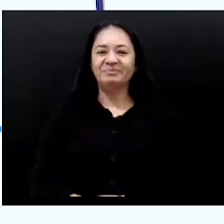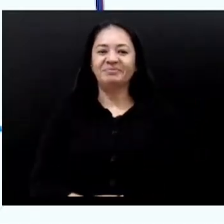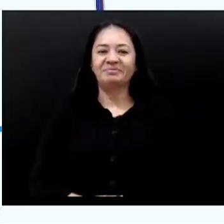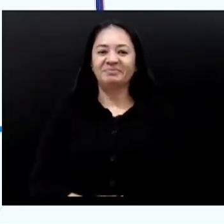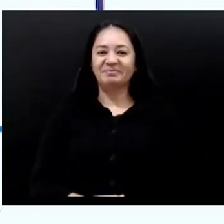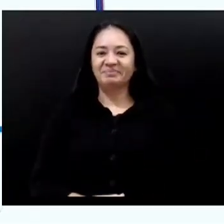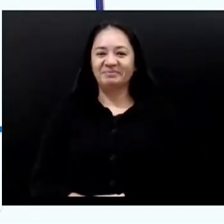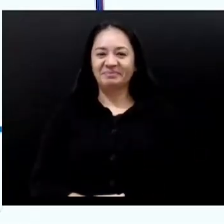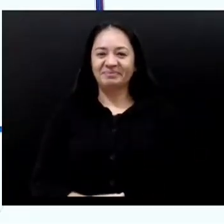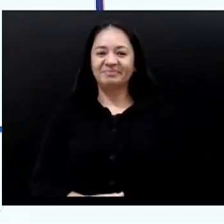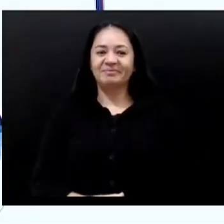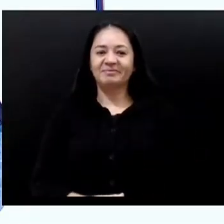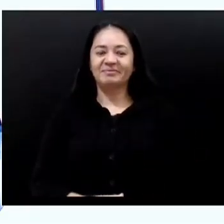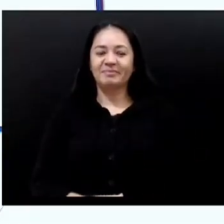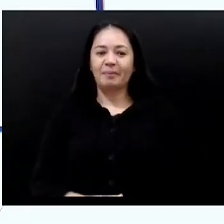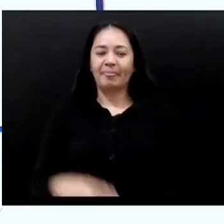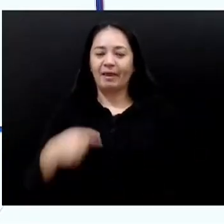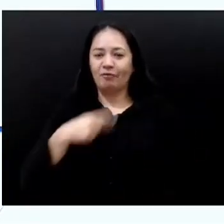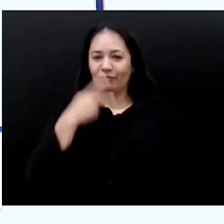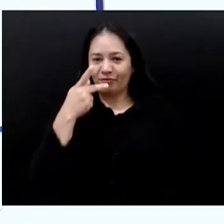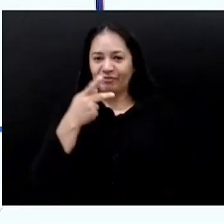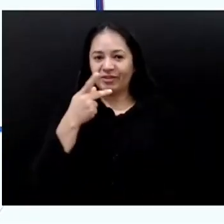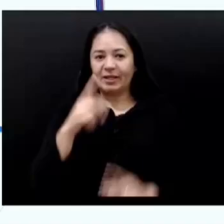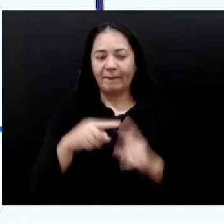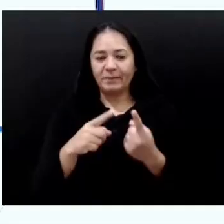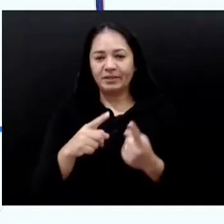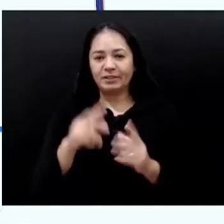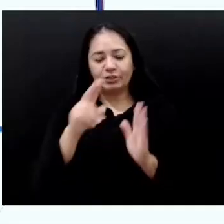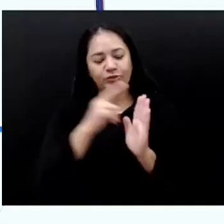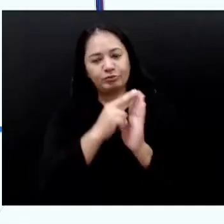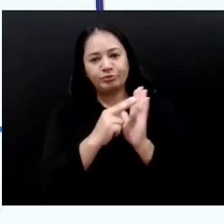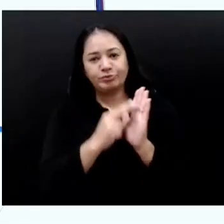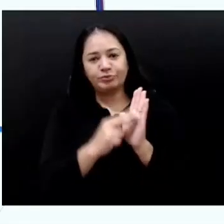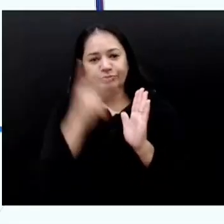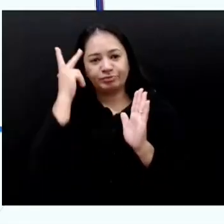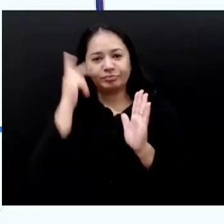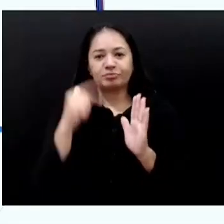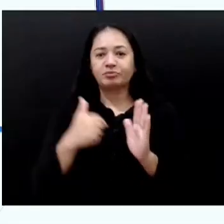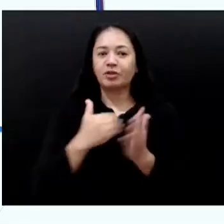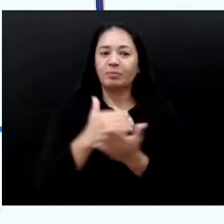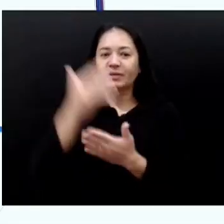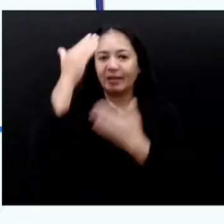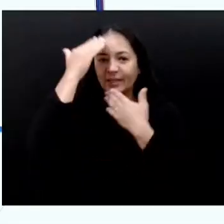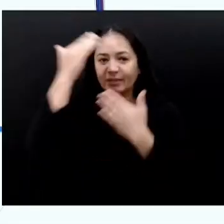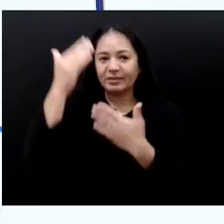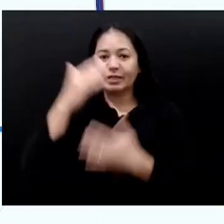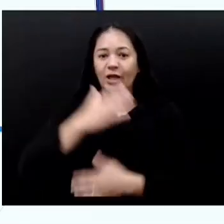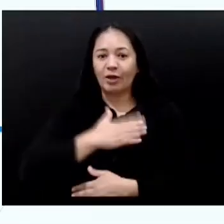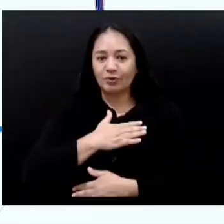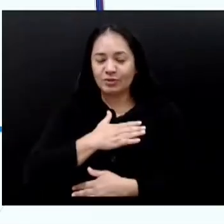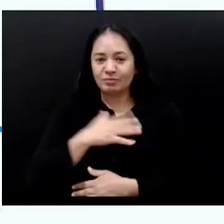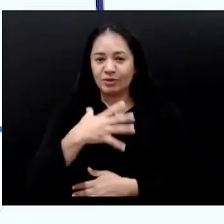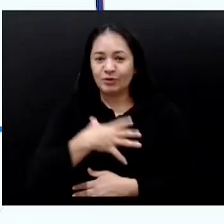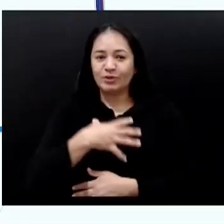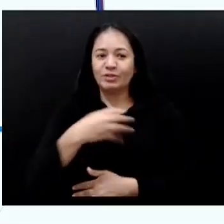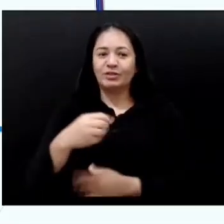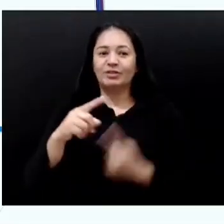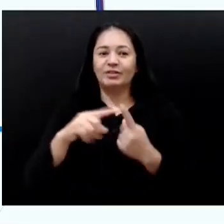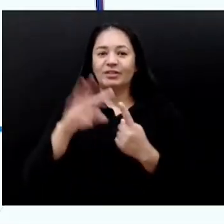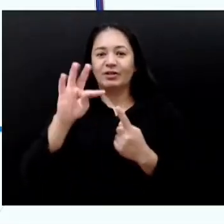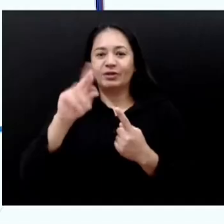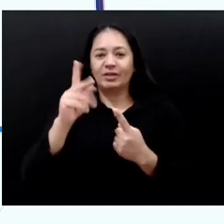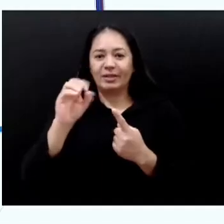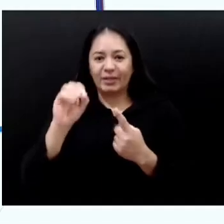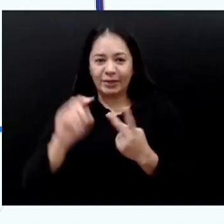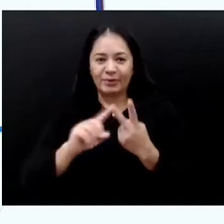Eu vou falar, mas a gente vai por ordem normal. Então, eu queria começar agradecendo aos meus filhos, o Theo e a Sofia, que vieram aqui